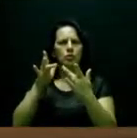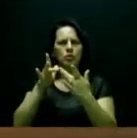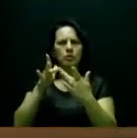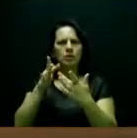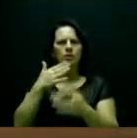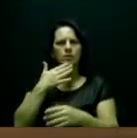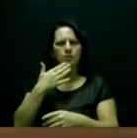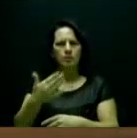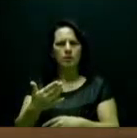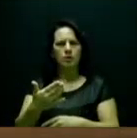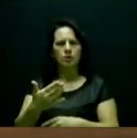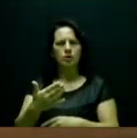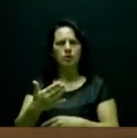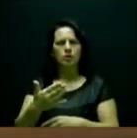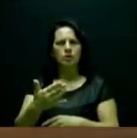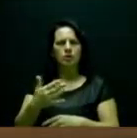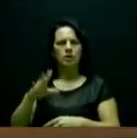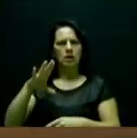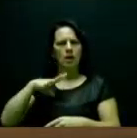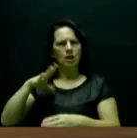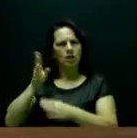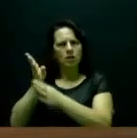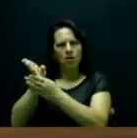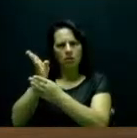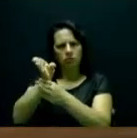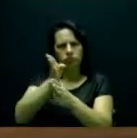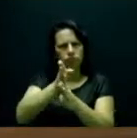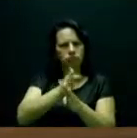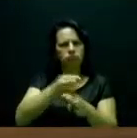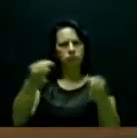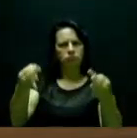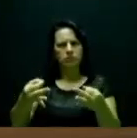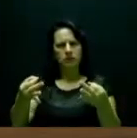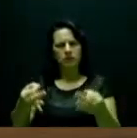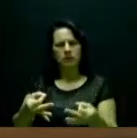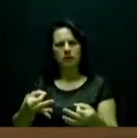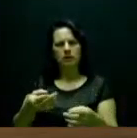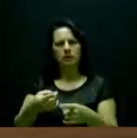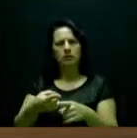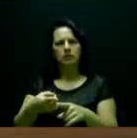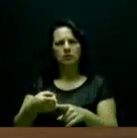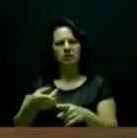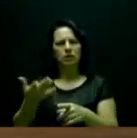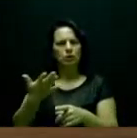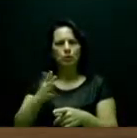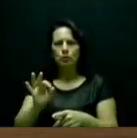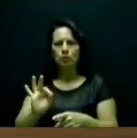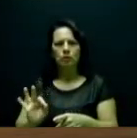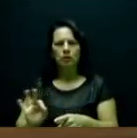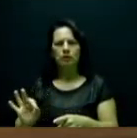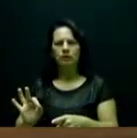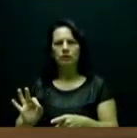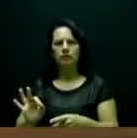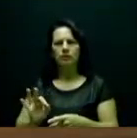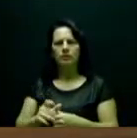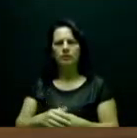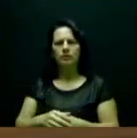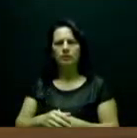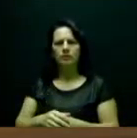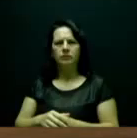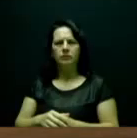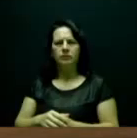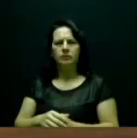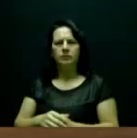era pedido para que se colocasse a cidade nos trilhos, vereador Doda. E, lamentavelmente, a gente não teve. Eu, particularmente, não logrei